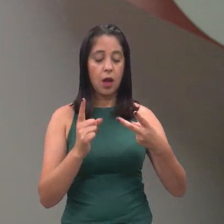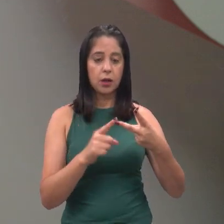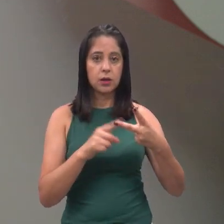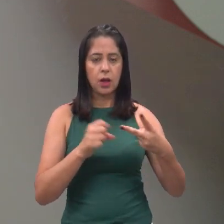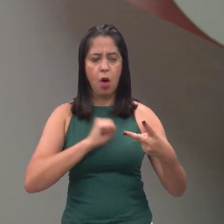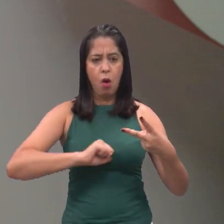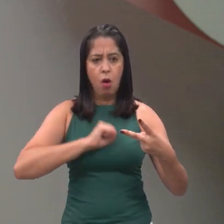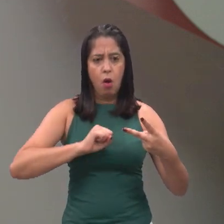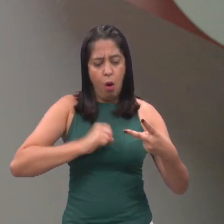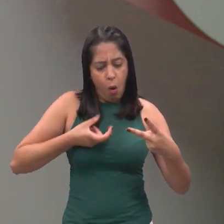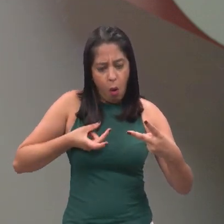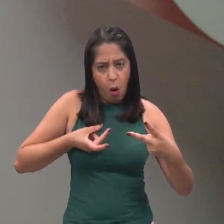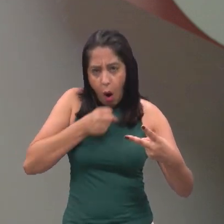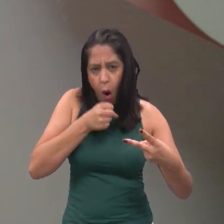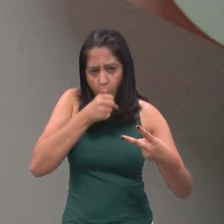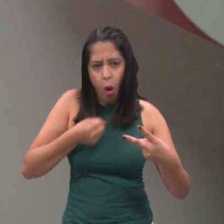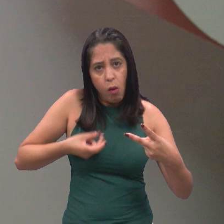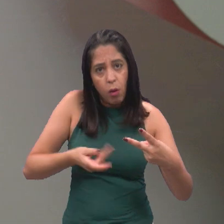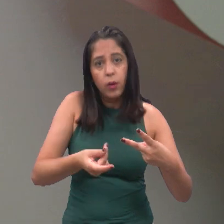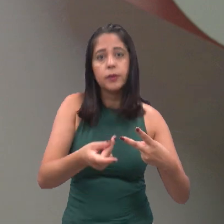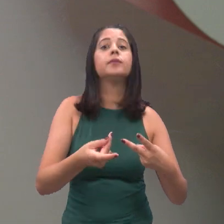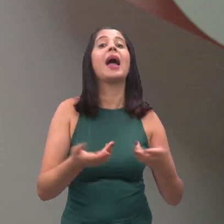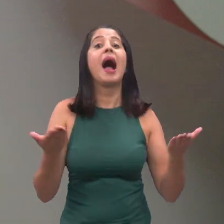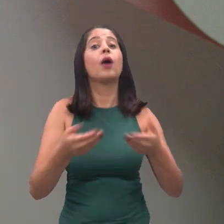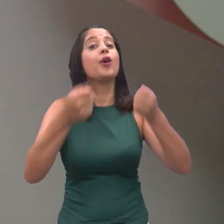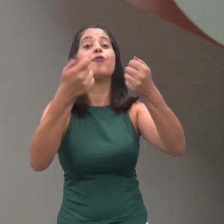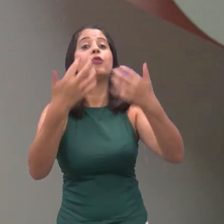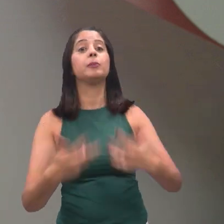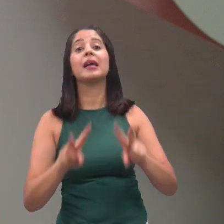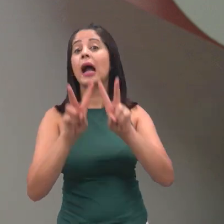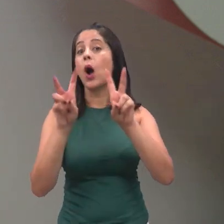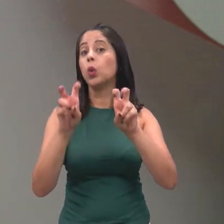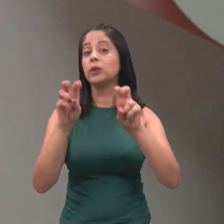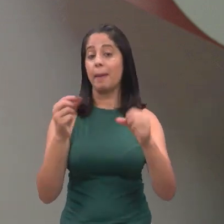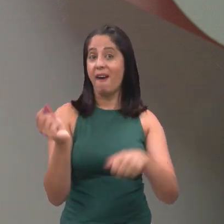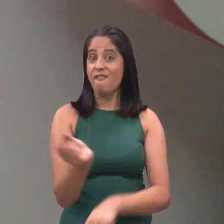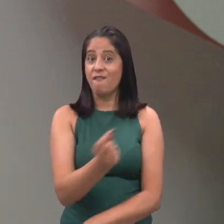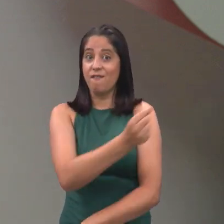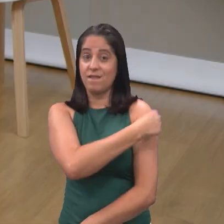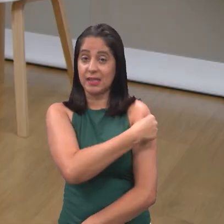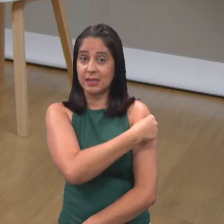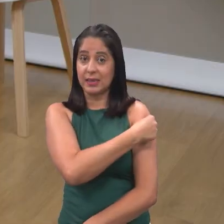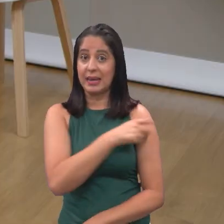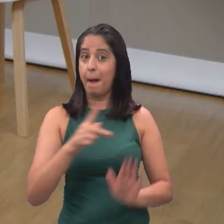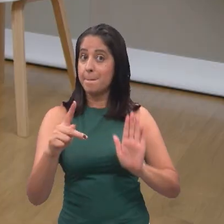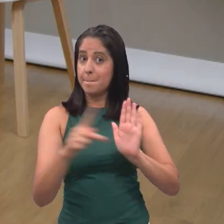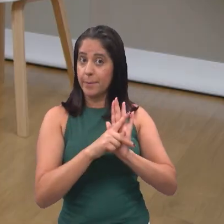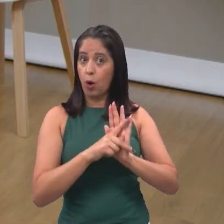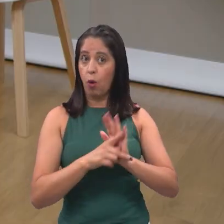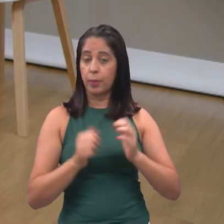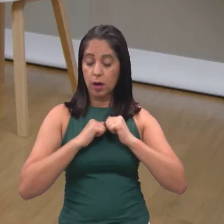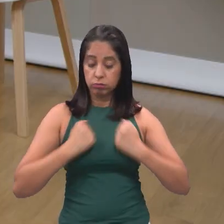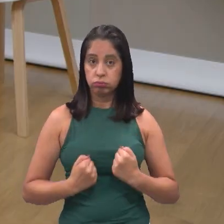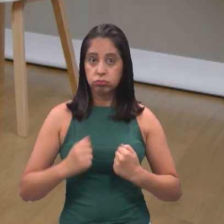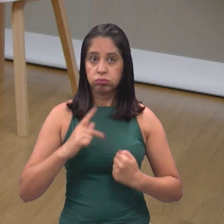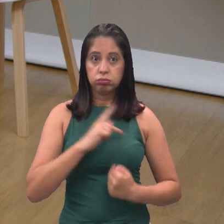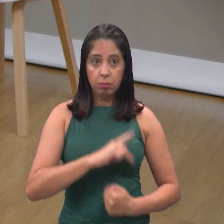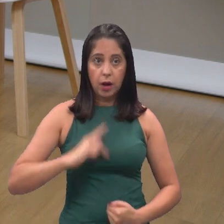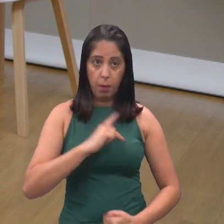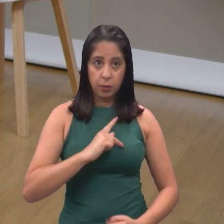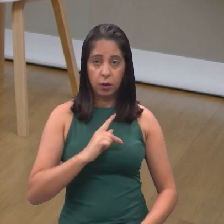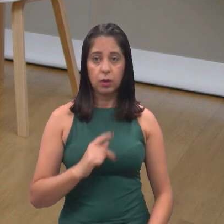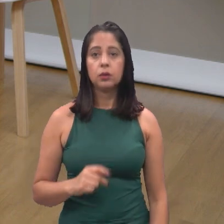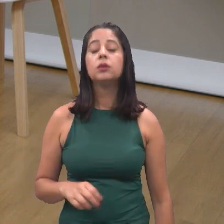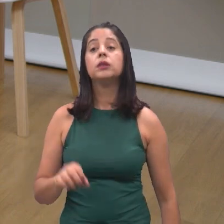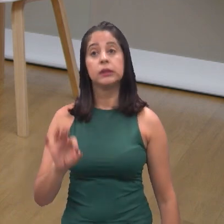ficamos de esclarecer sobre a vacina contra a pneumonia. Então, existe vacina? Existe e a